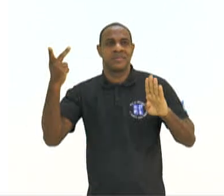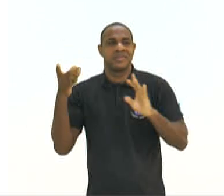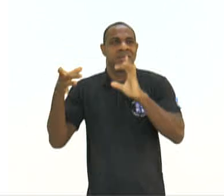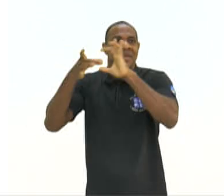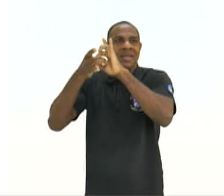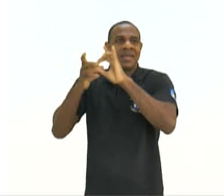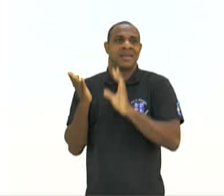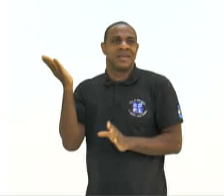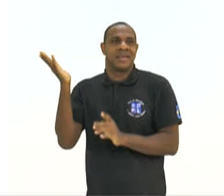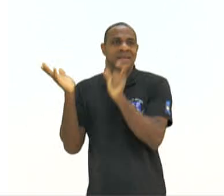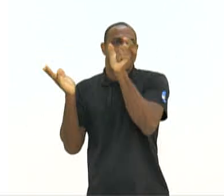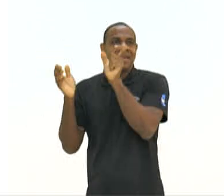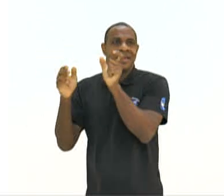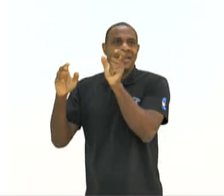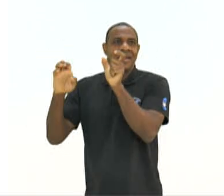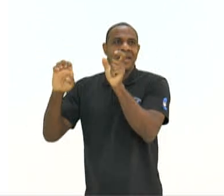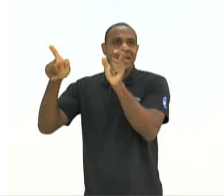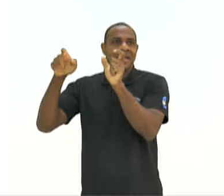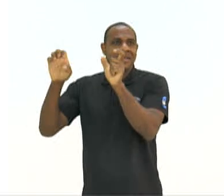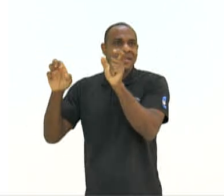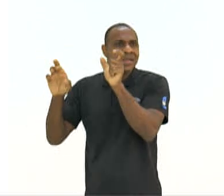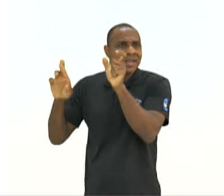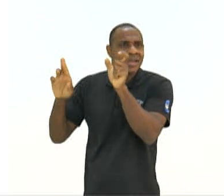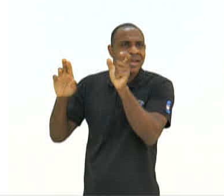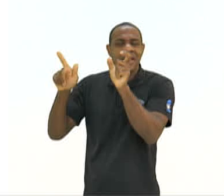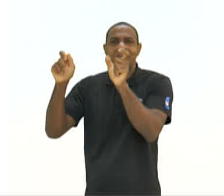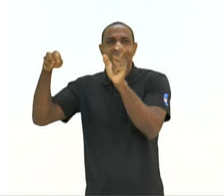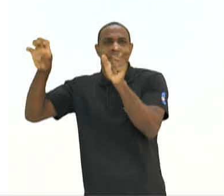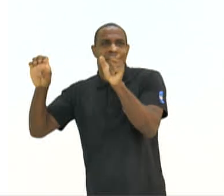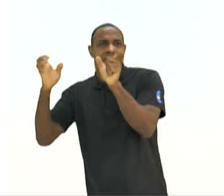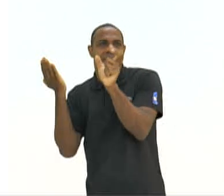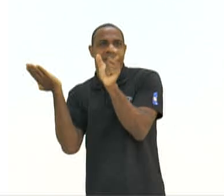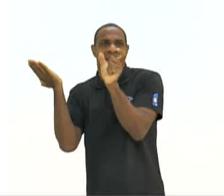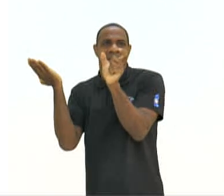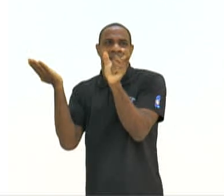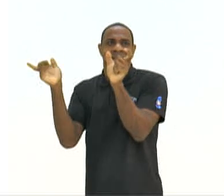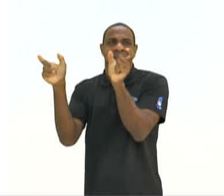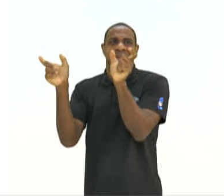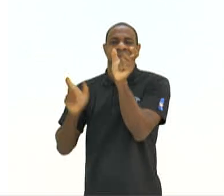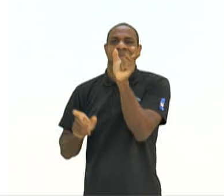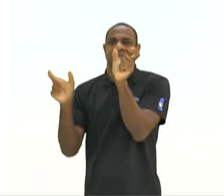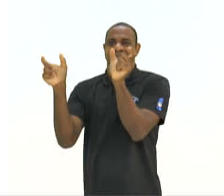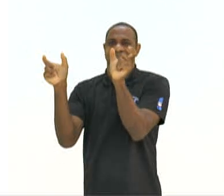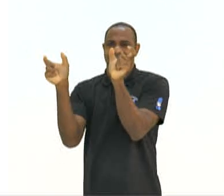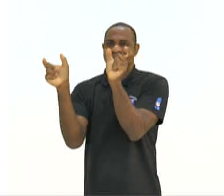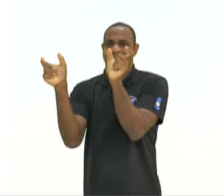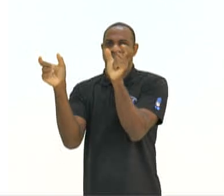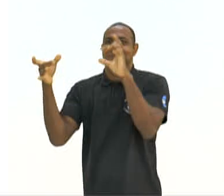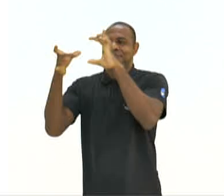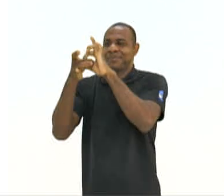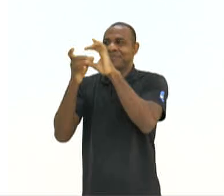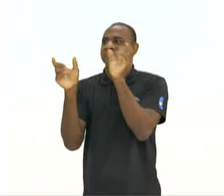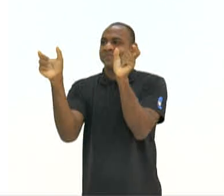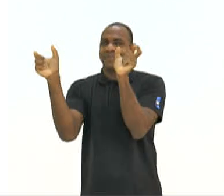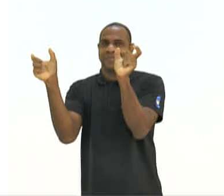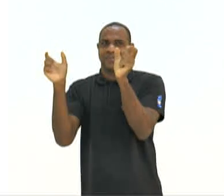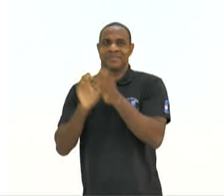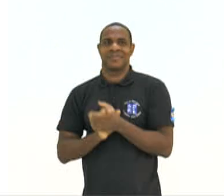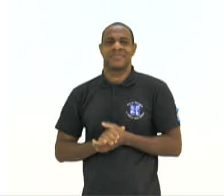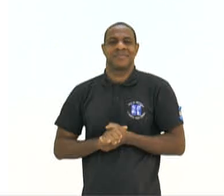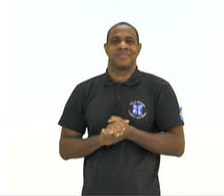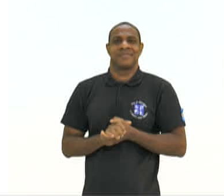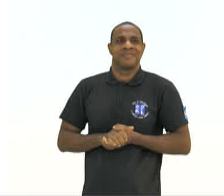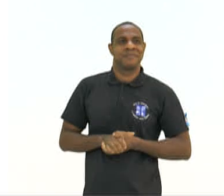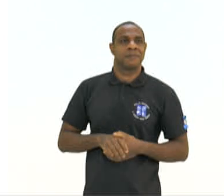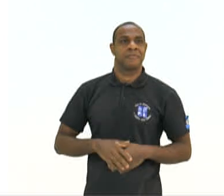deveriam jogar os extra games, o qual envolvem, né, as atividades físicas, não só ficar sentado, permanecer